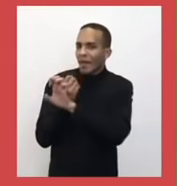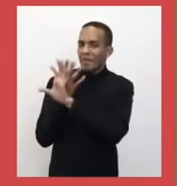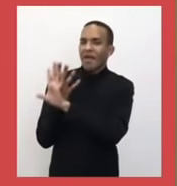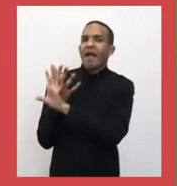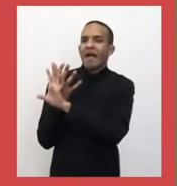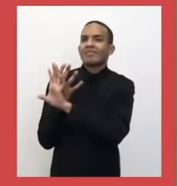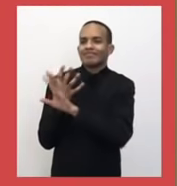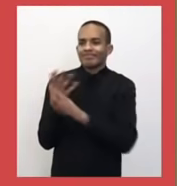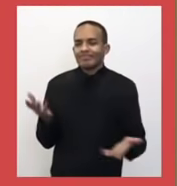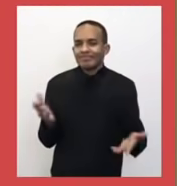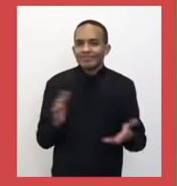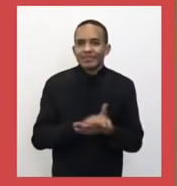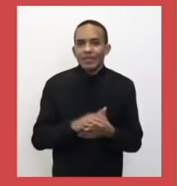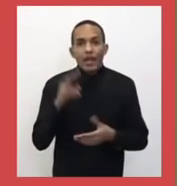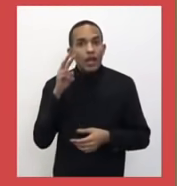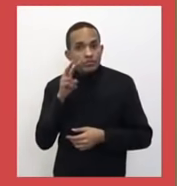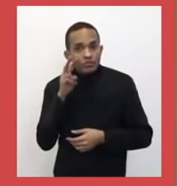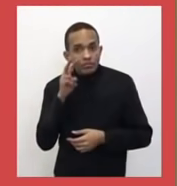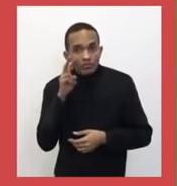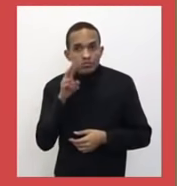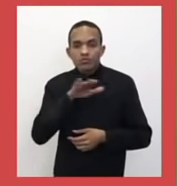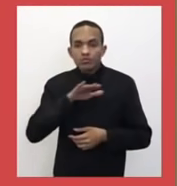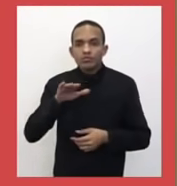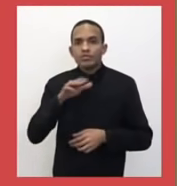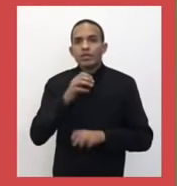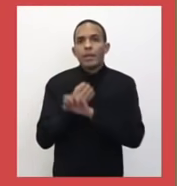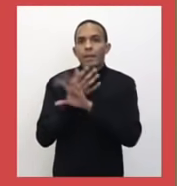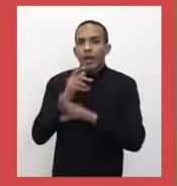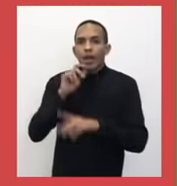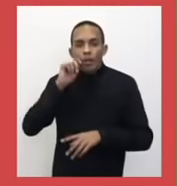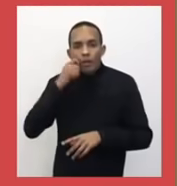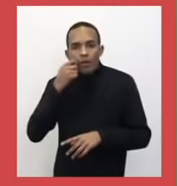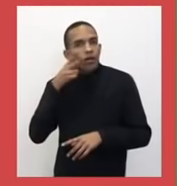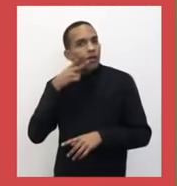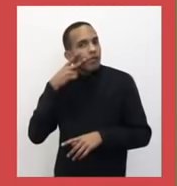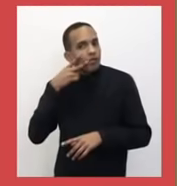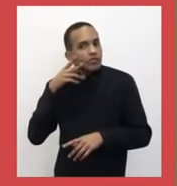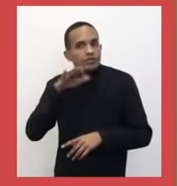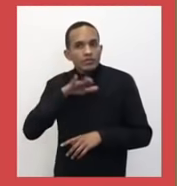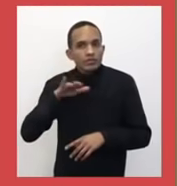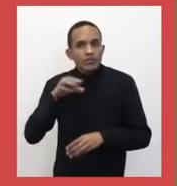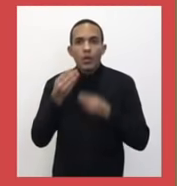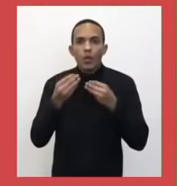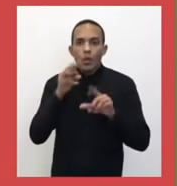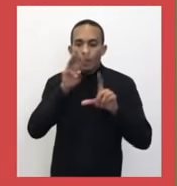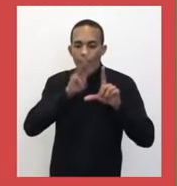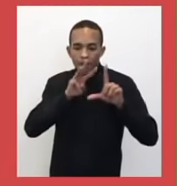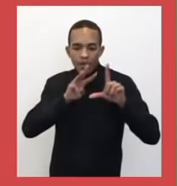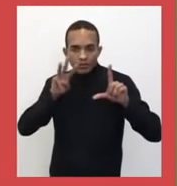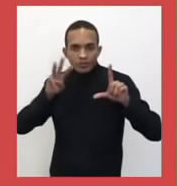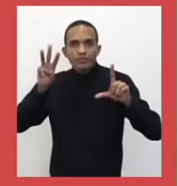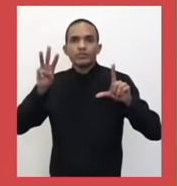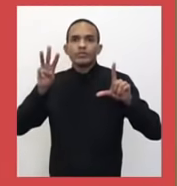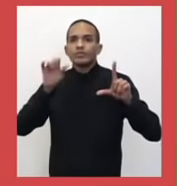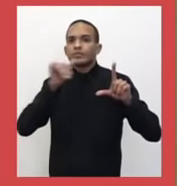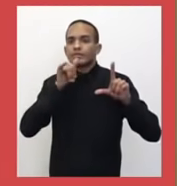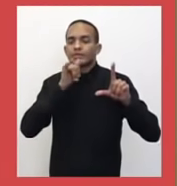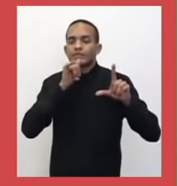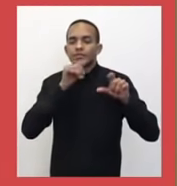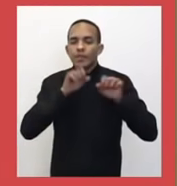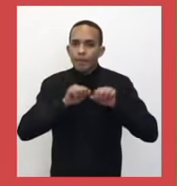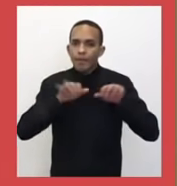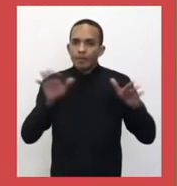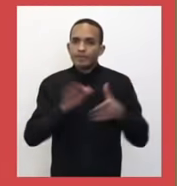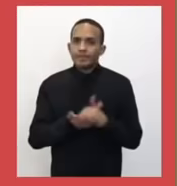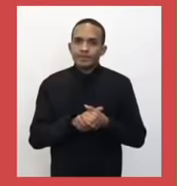estivessem assistindo ou nessa ceia com Jesus através de uma plataforma de transmissão,